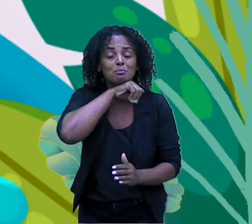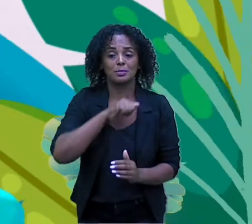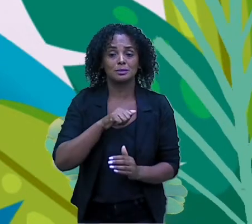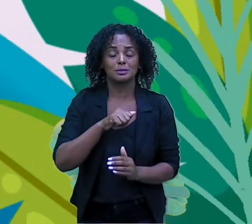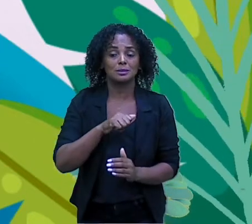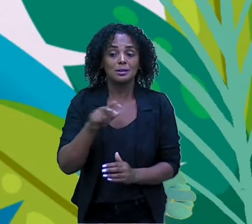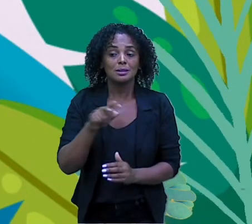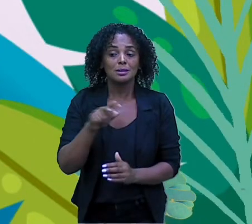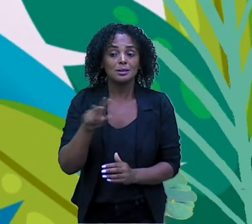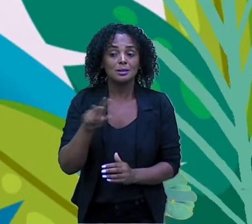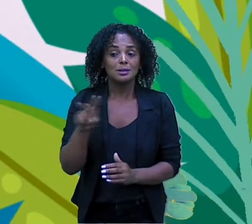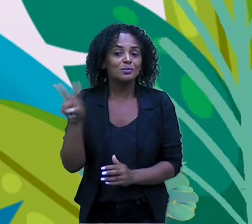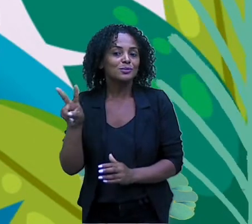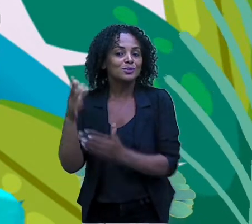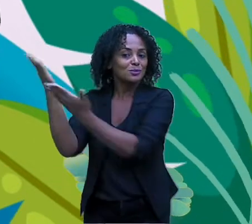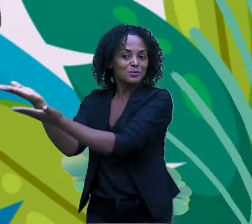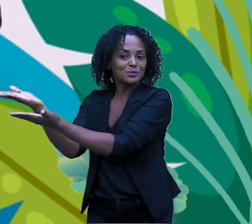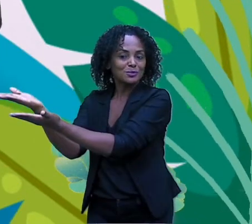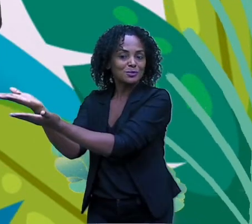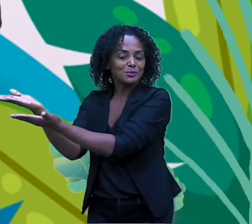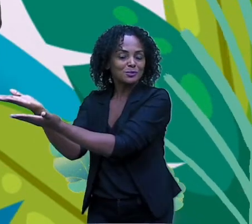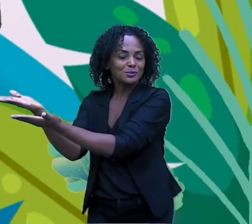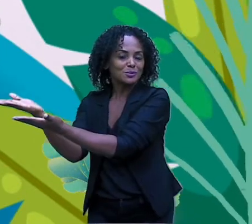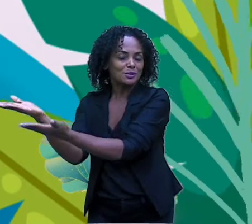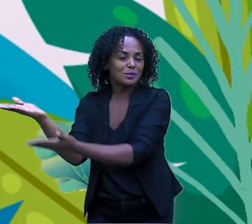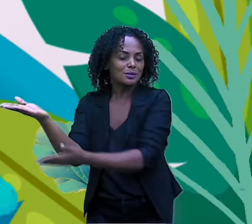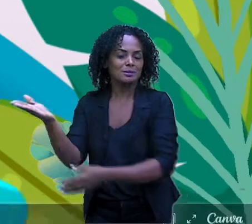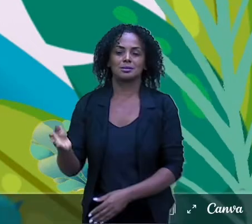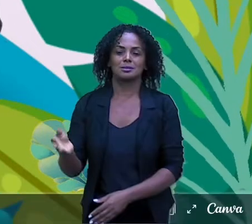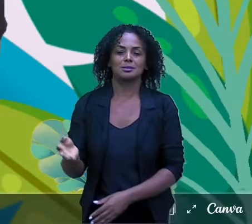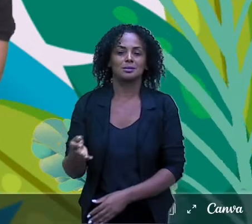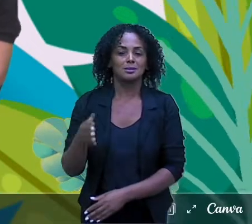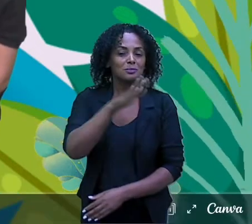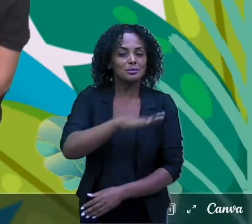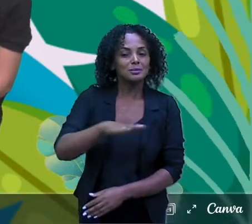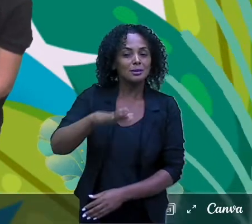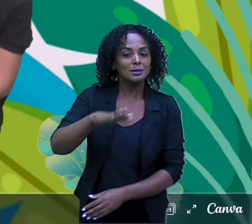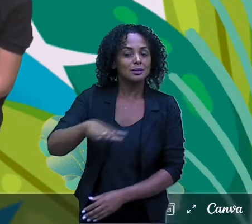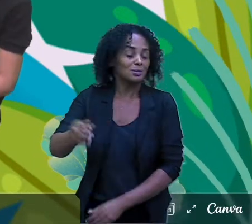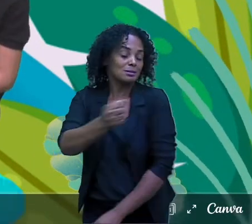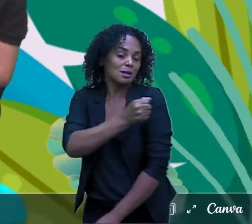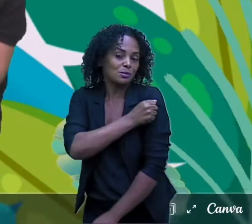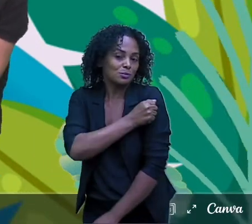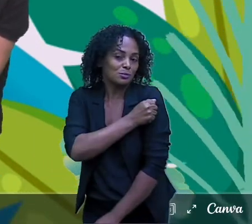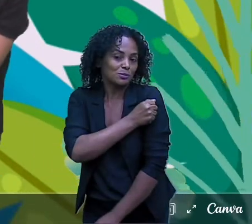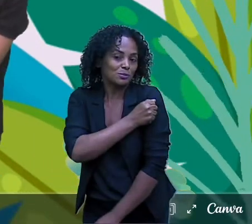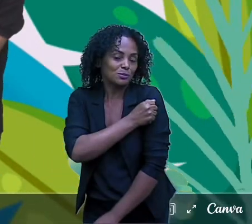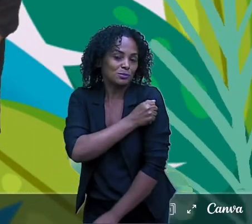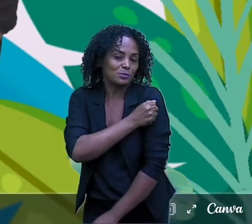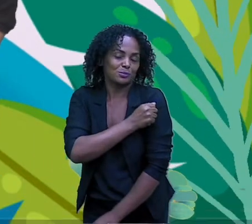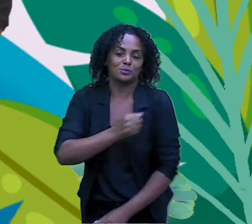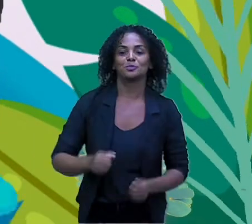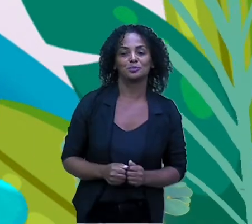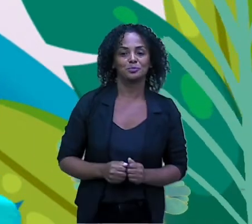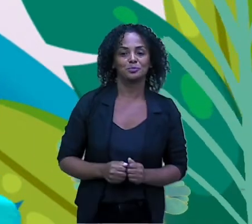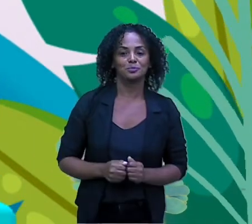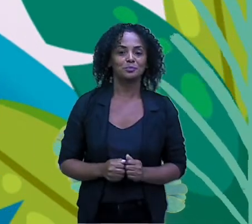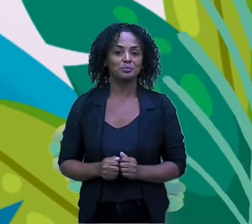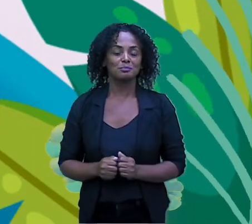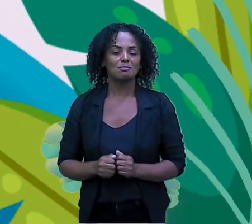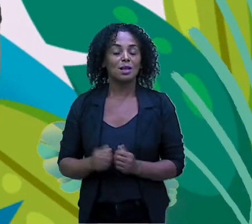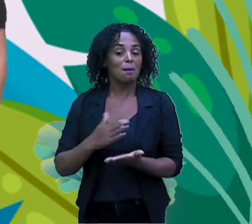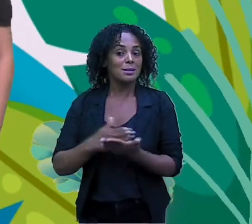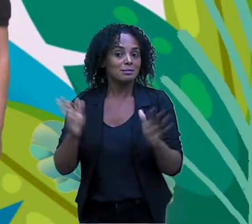o César e tenho o Lion. How are you, children? I'm great. I'm good. Good. Então,